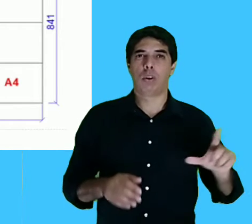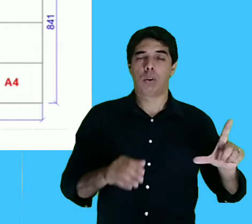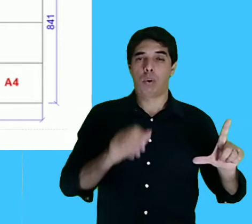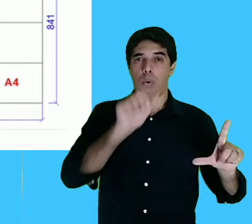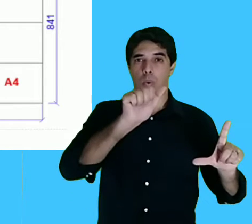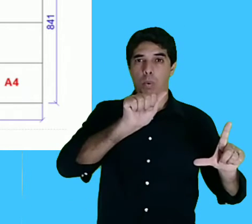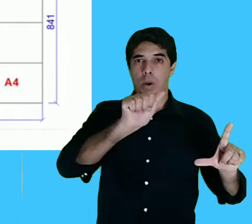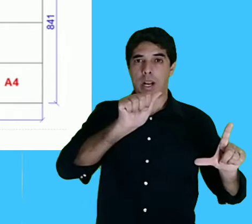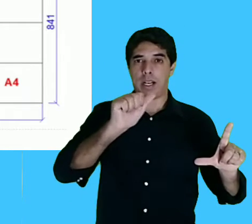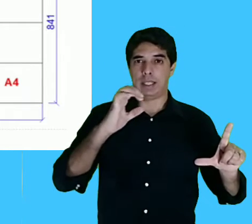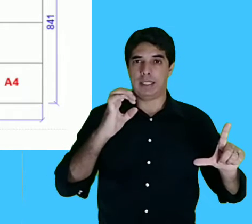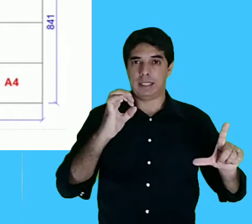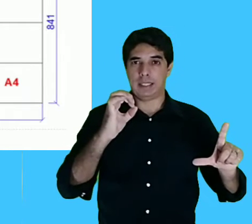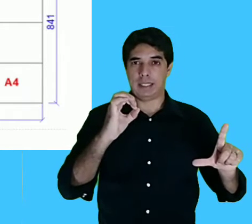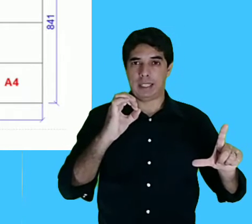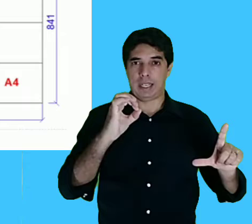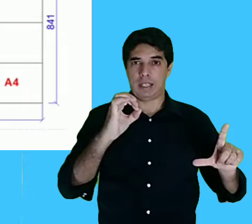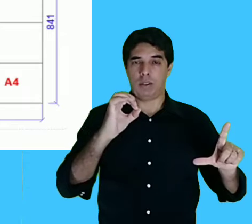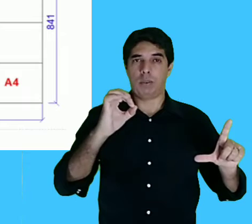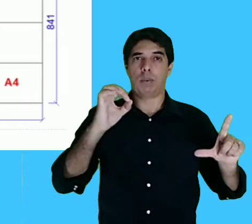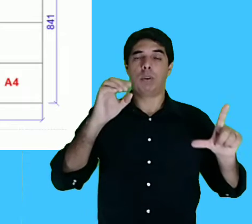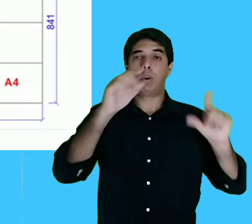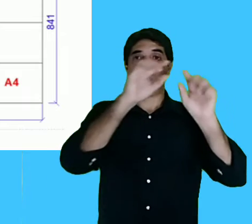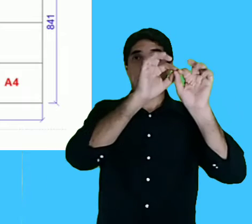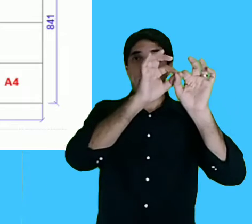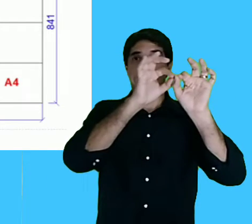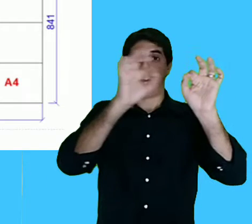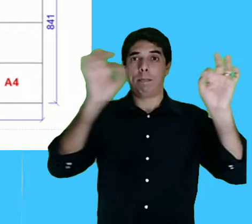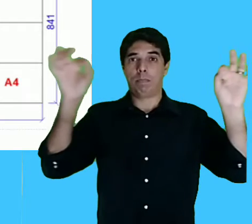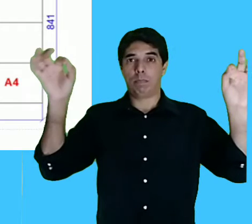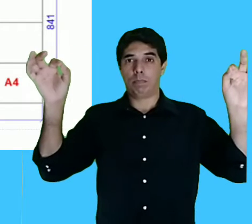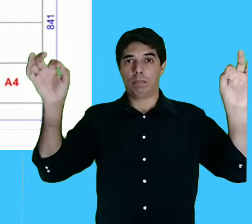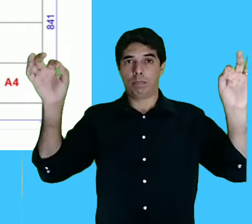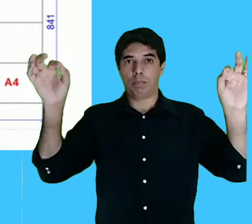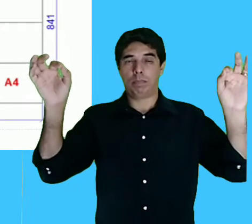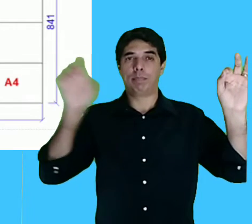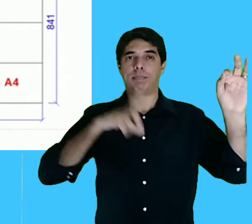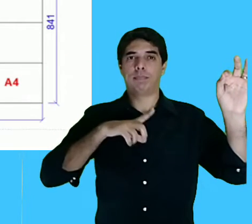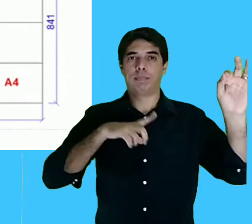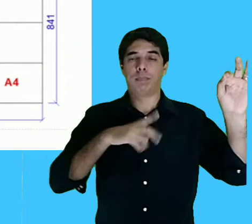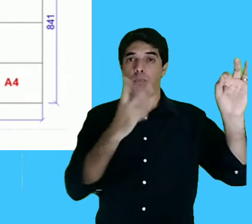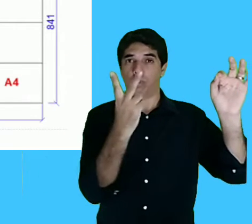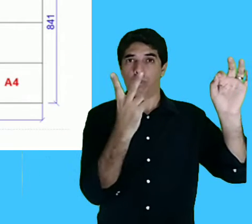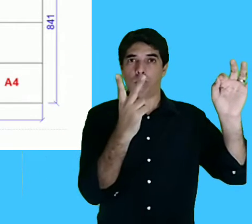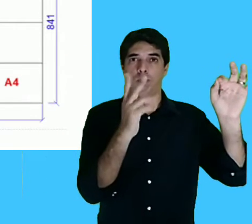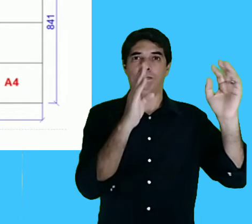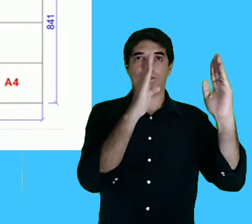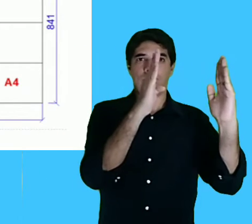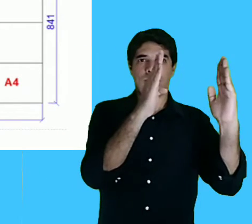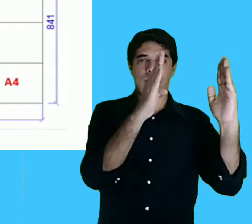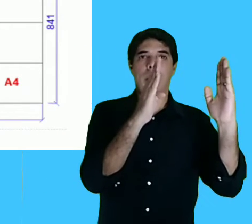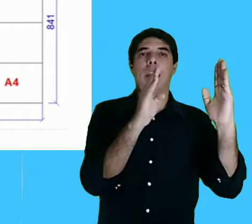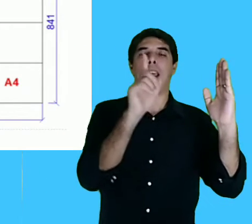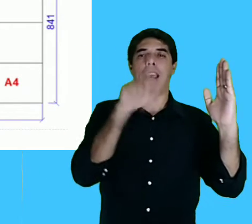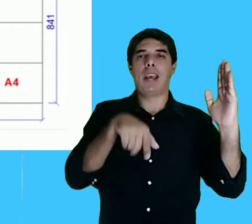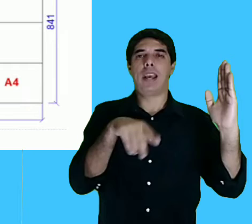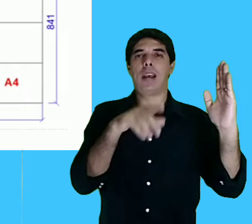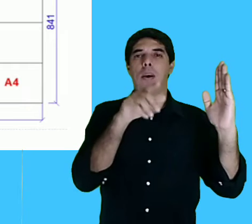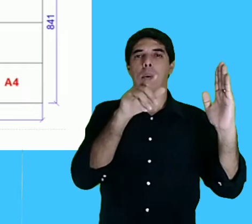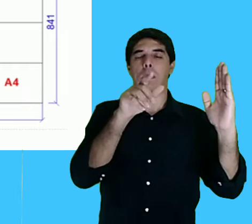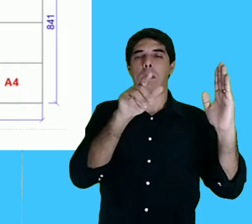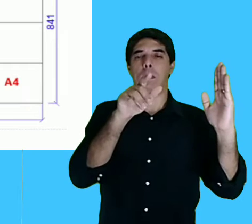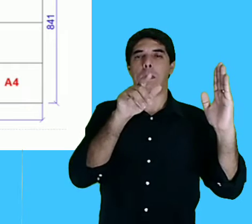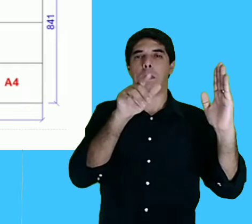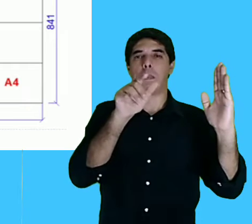menor do formato A1. E assim, através dessas bipartições, são formados os